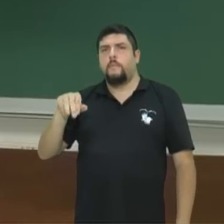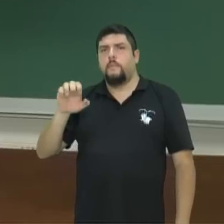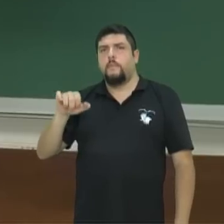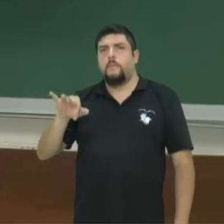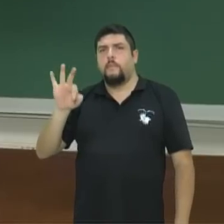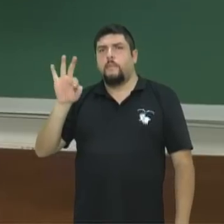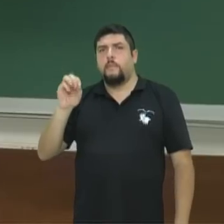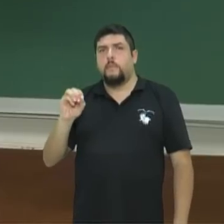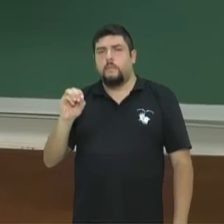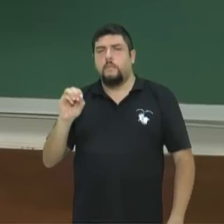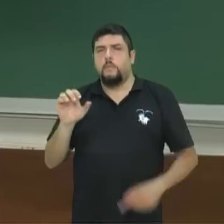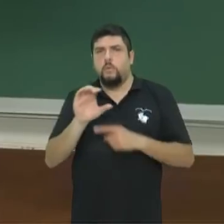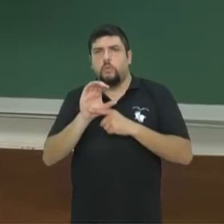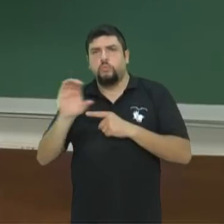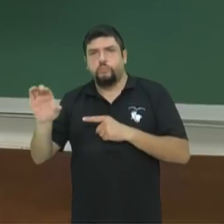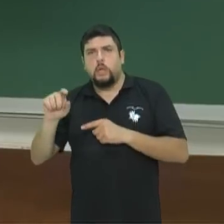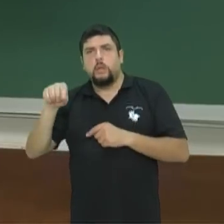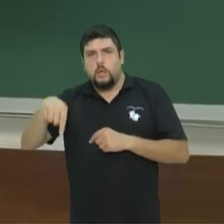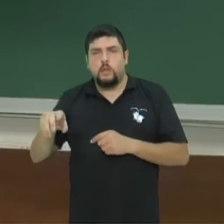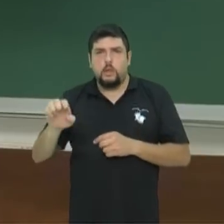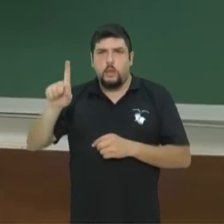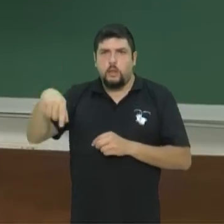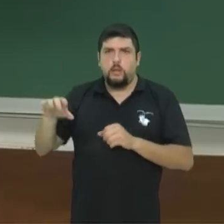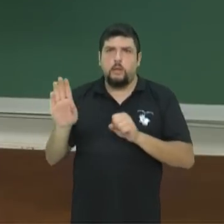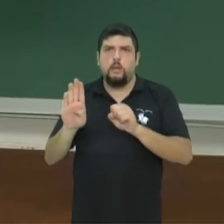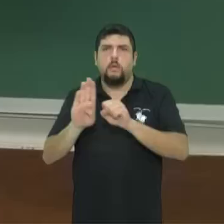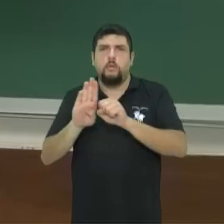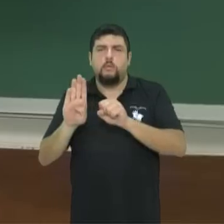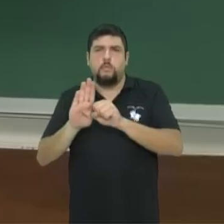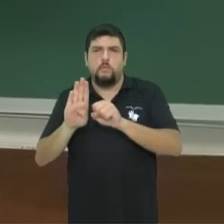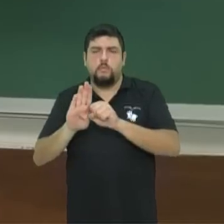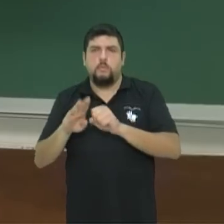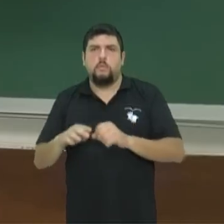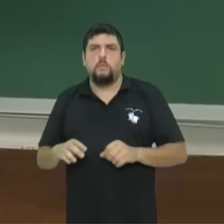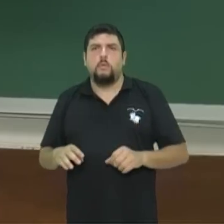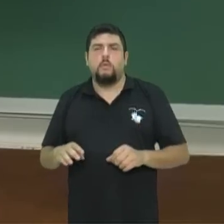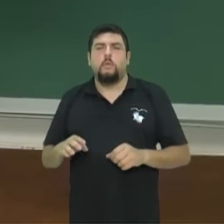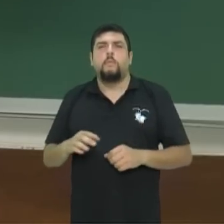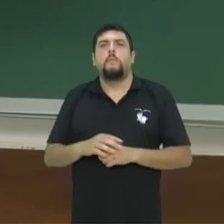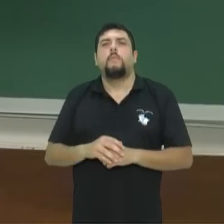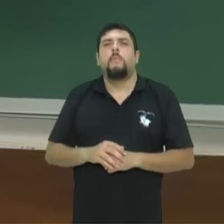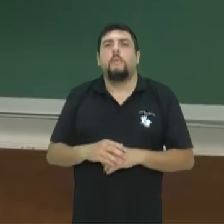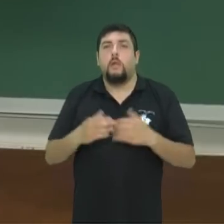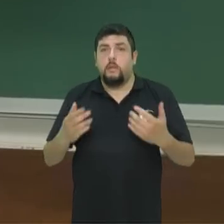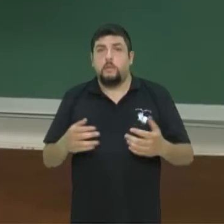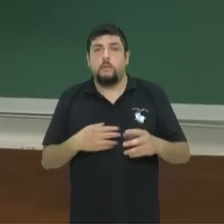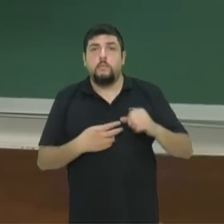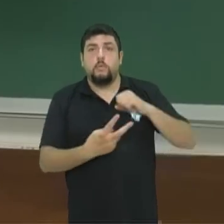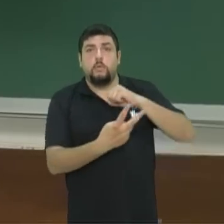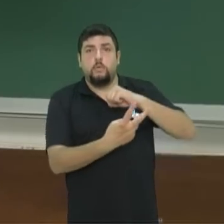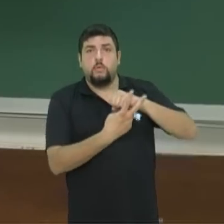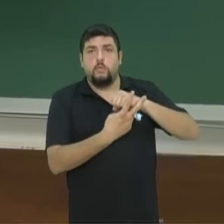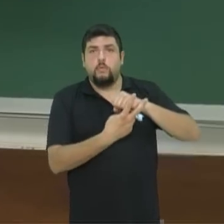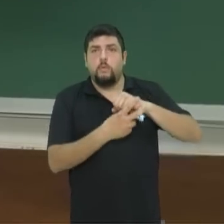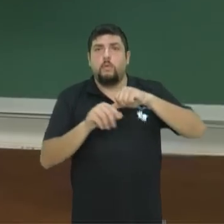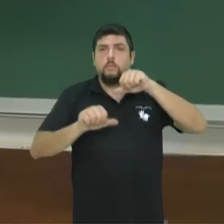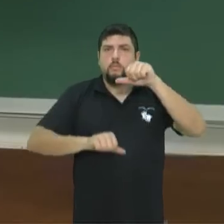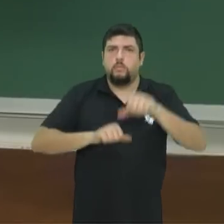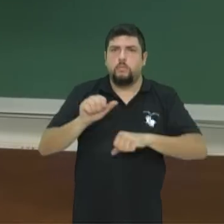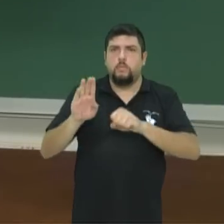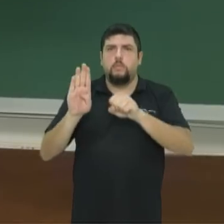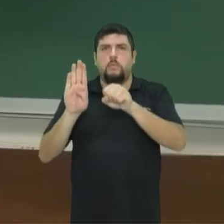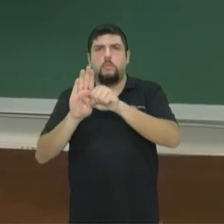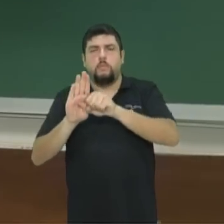substantivo por conta disso, né? Virou um nome. A partir do verbo investir, eu transformo num substantivo, investimento,